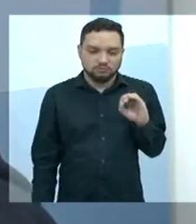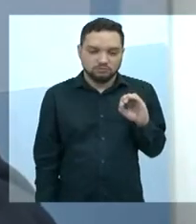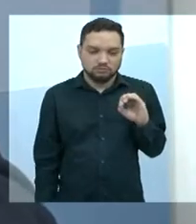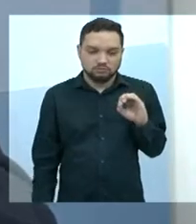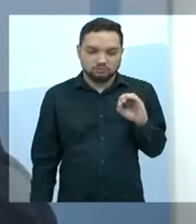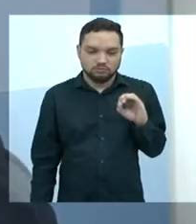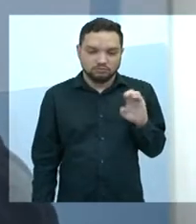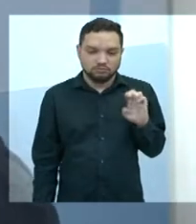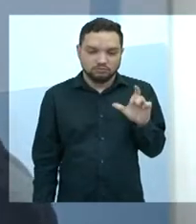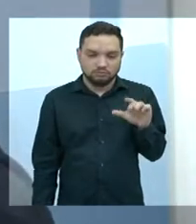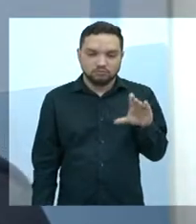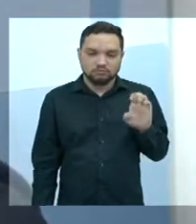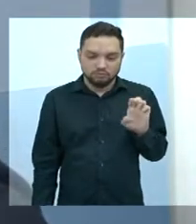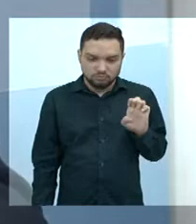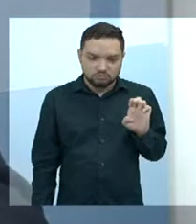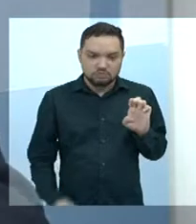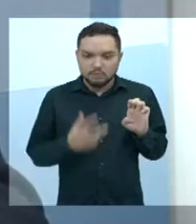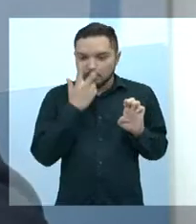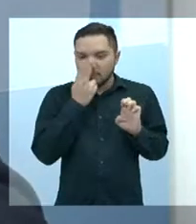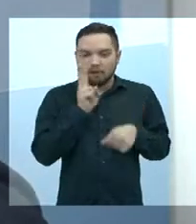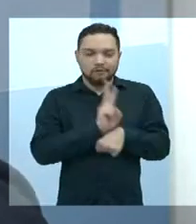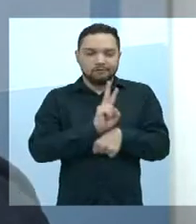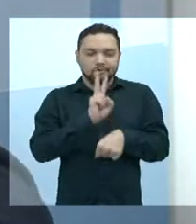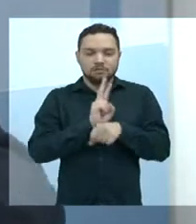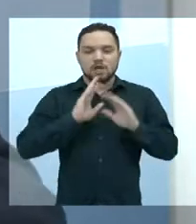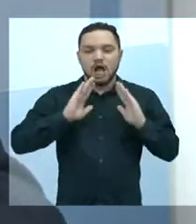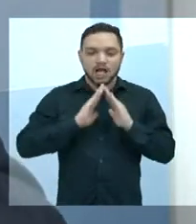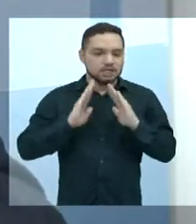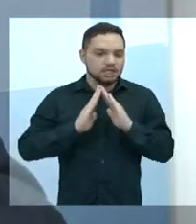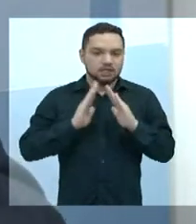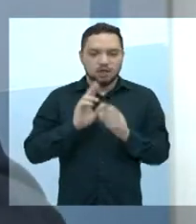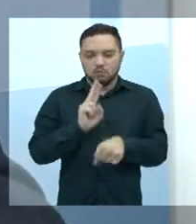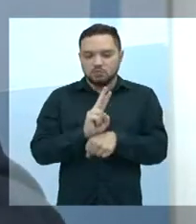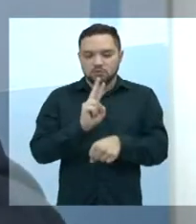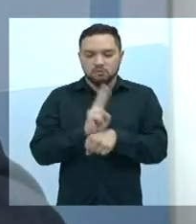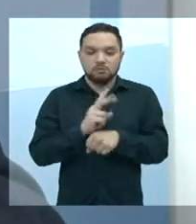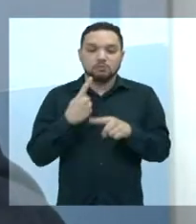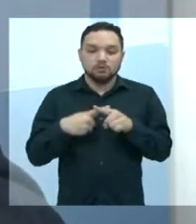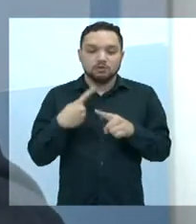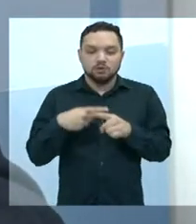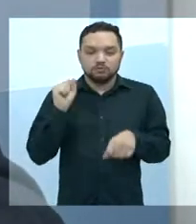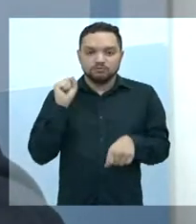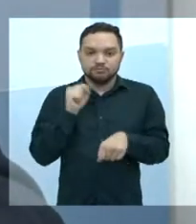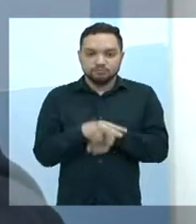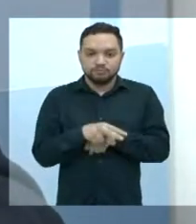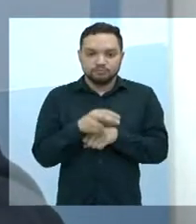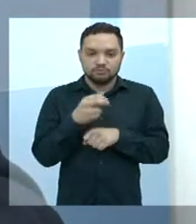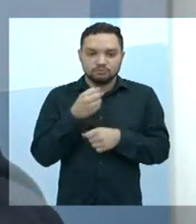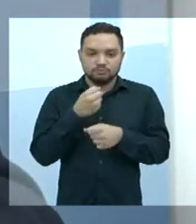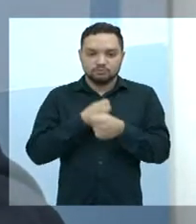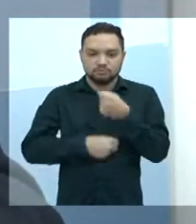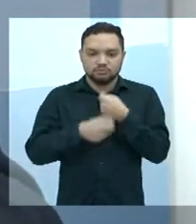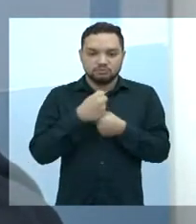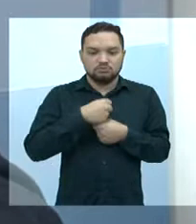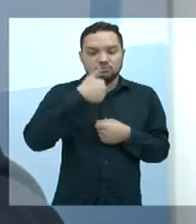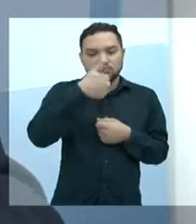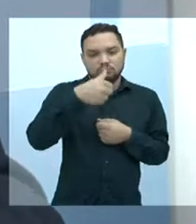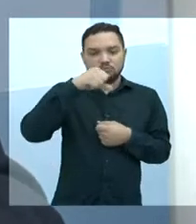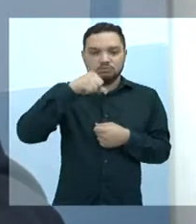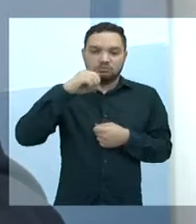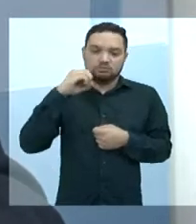tinha como meu segundo lar, né? A Coelce, entrei na Coelce em 1980,